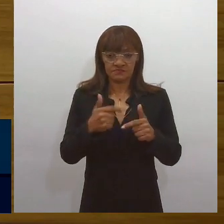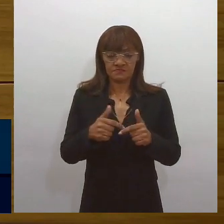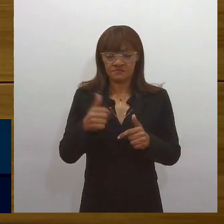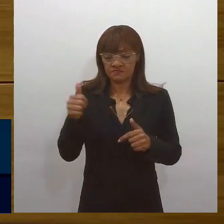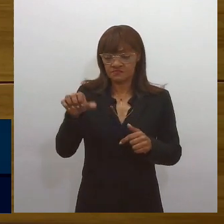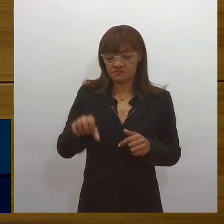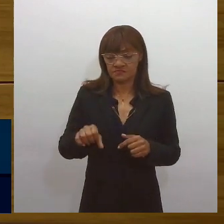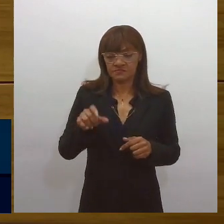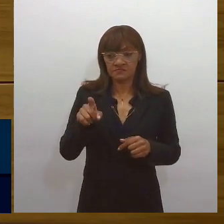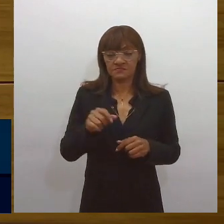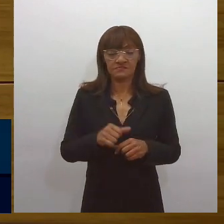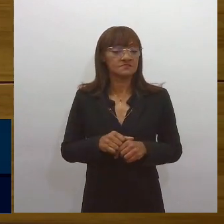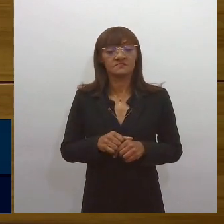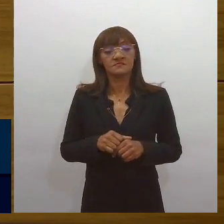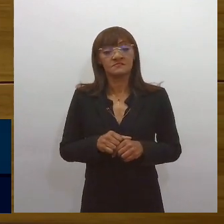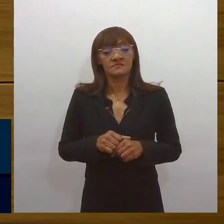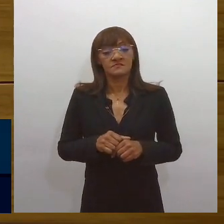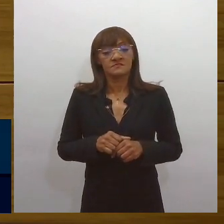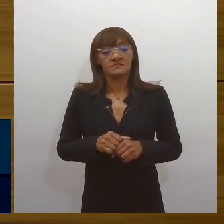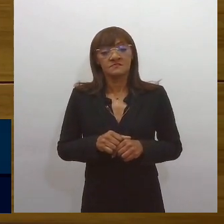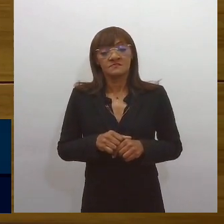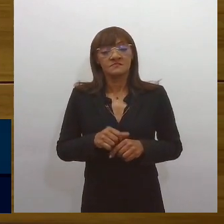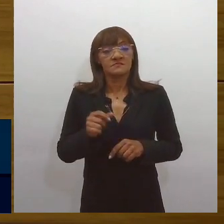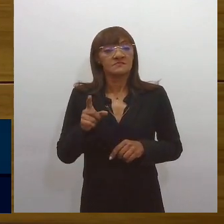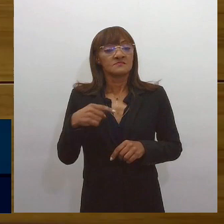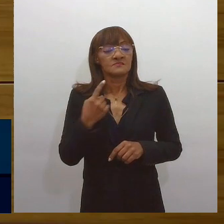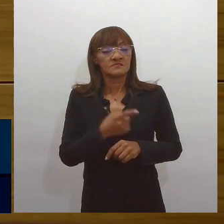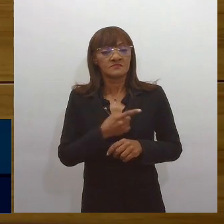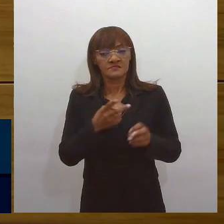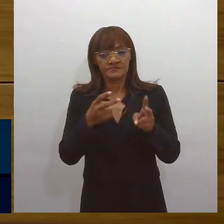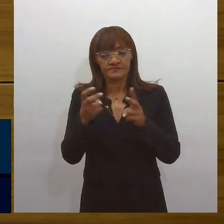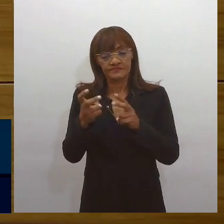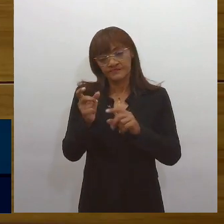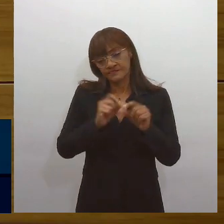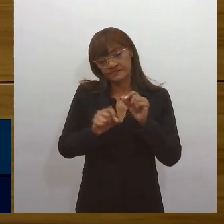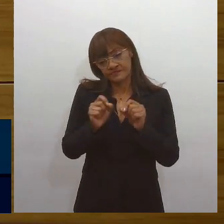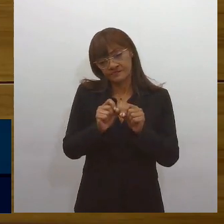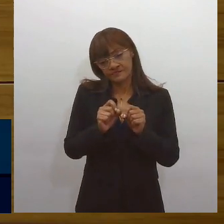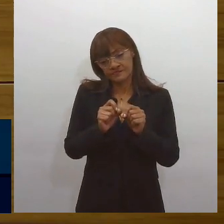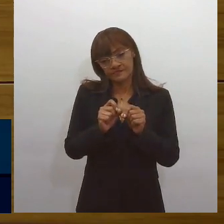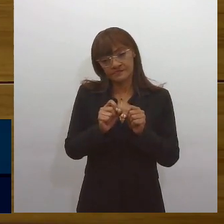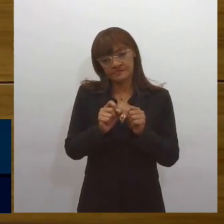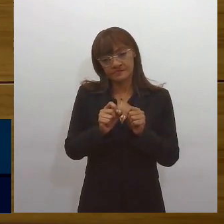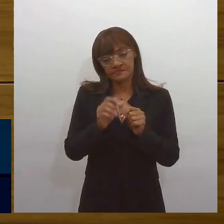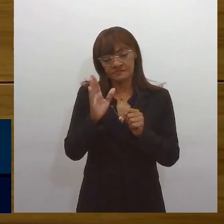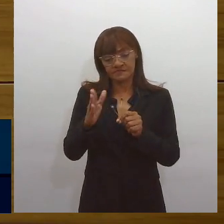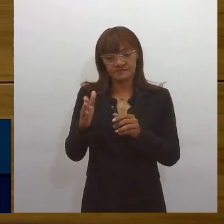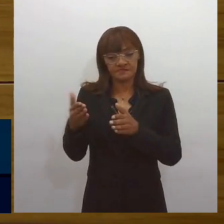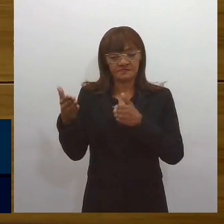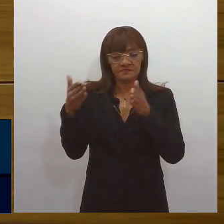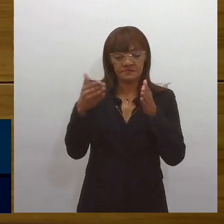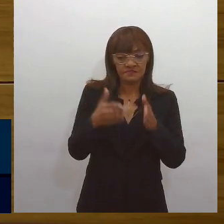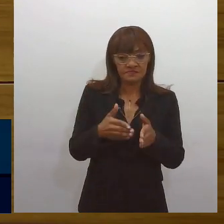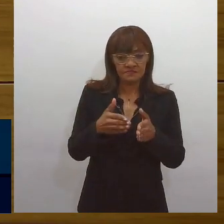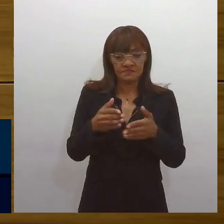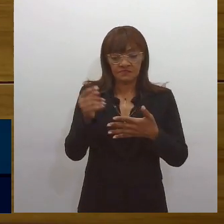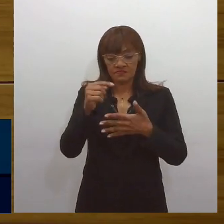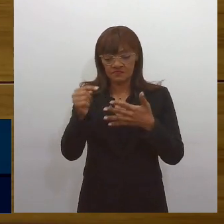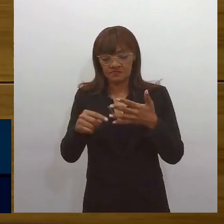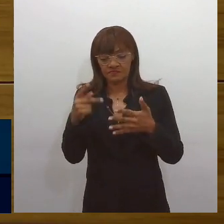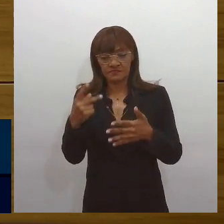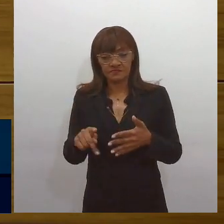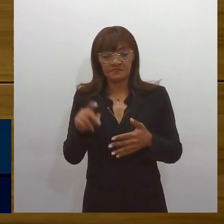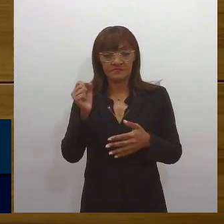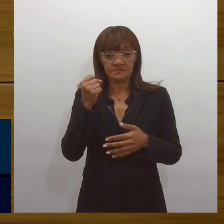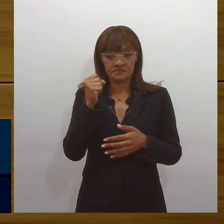que que a gente verificou que o índice de pontos com criticidade aqui em Sergipe ele acabou subindo muito nos últimos